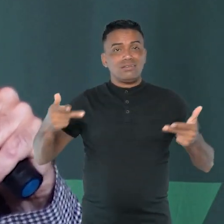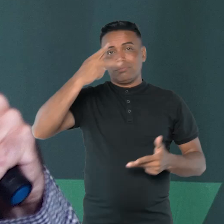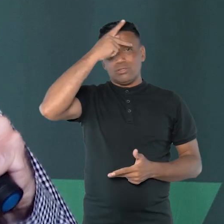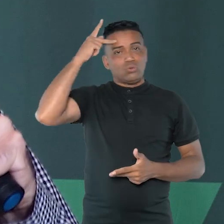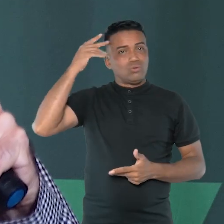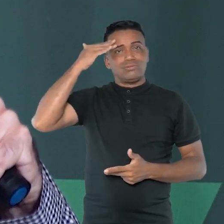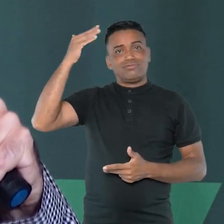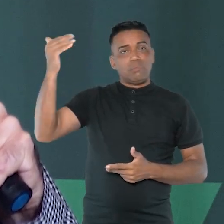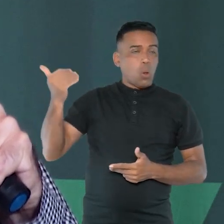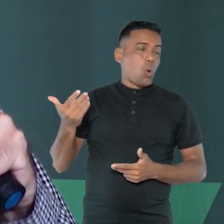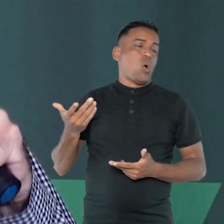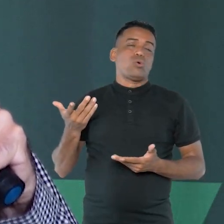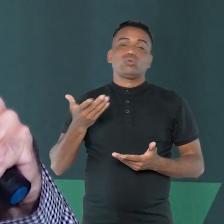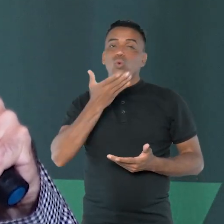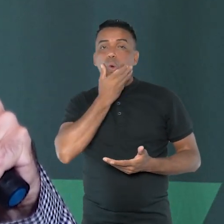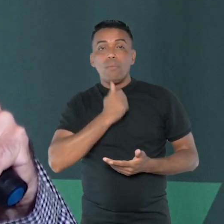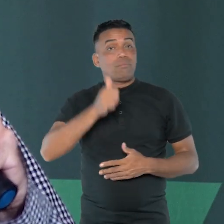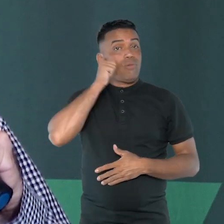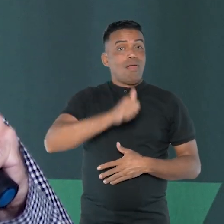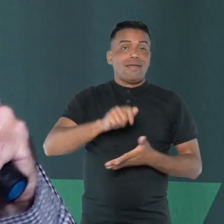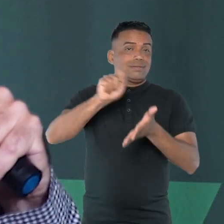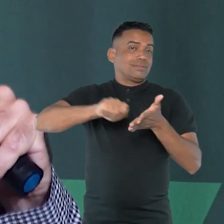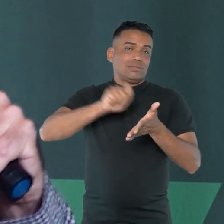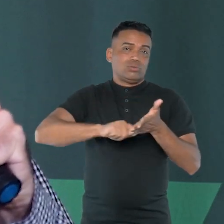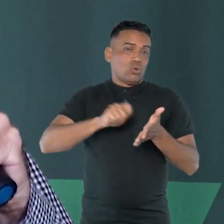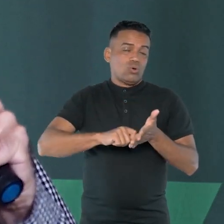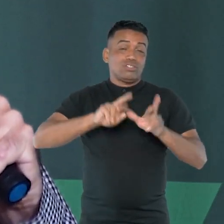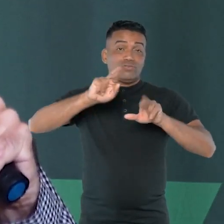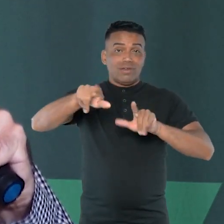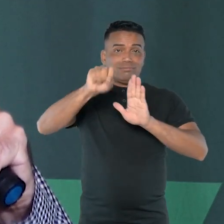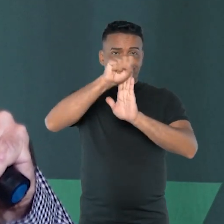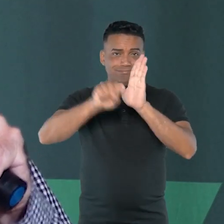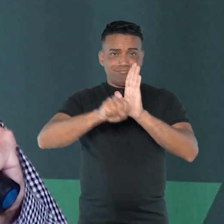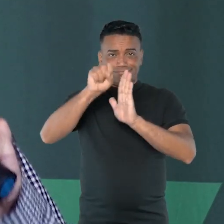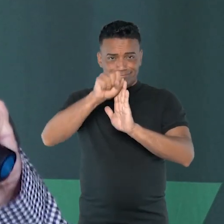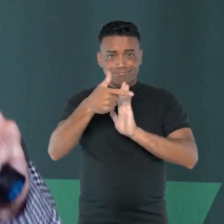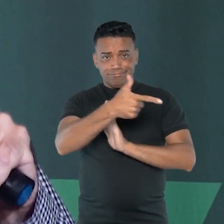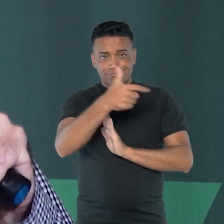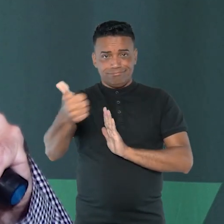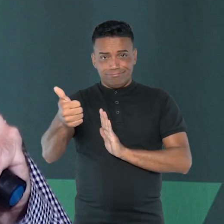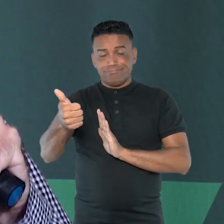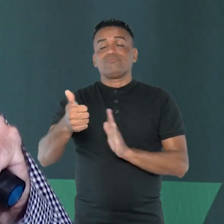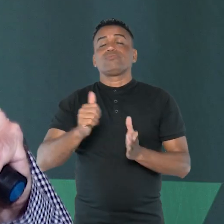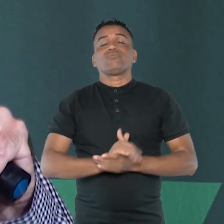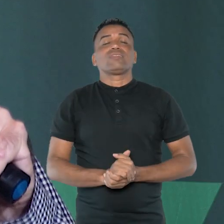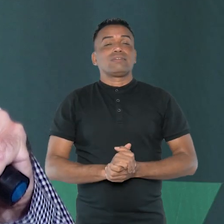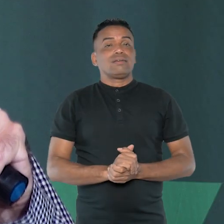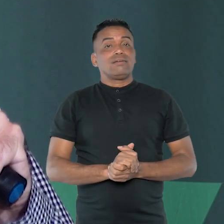tantos escritores e escritoras, que eu acho que essa é a grande diferença para o século XXI, me permita só uma pequena digressão.